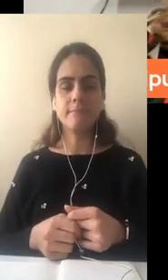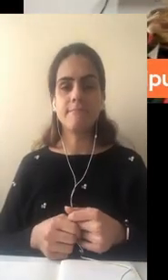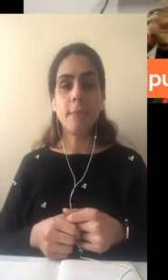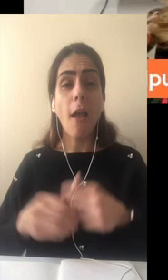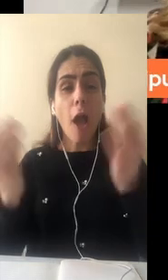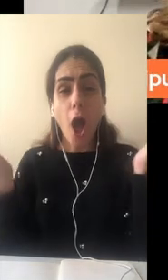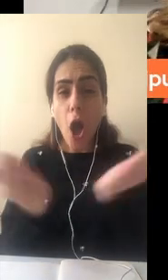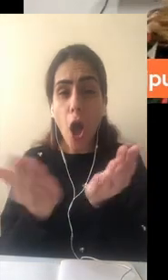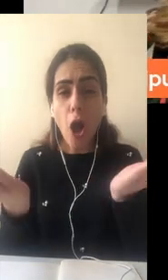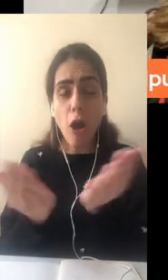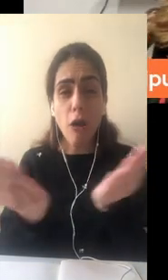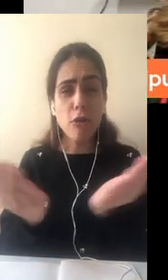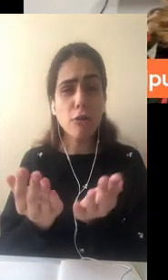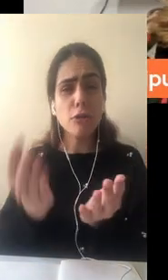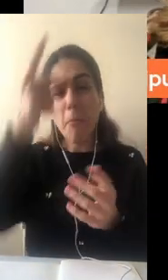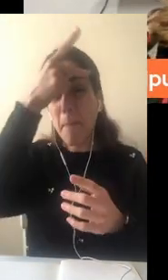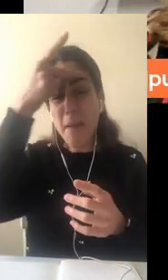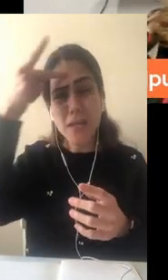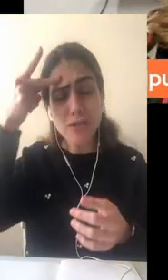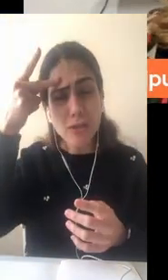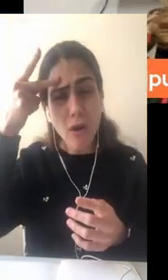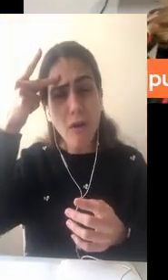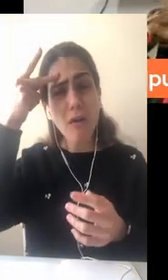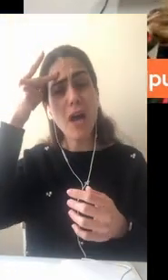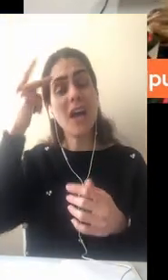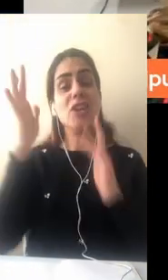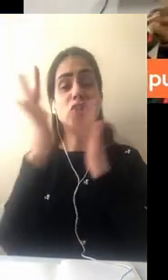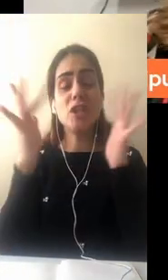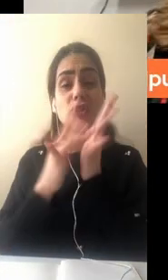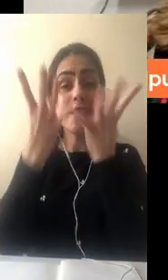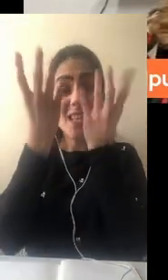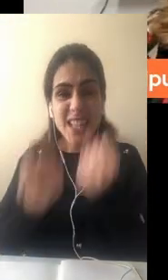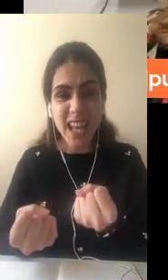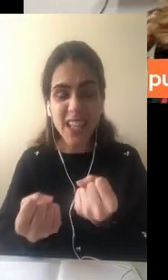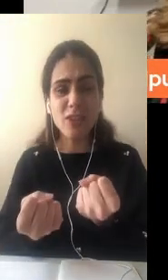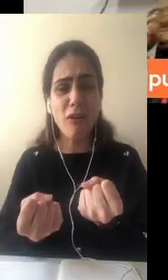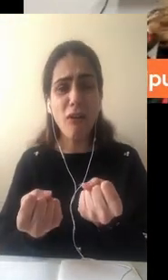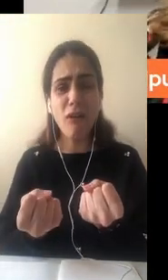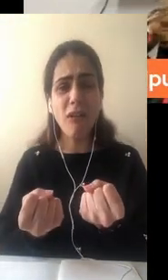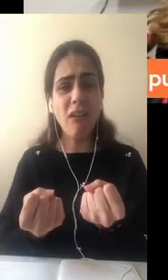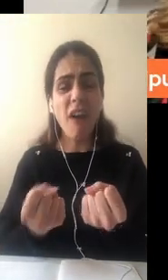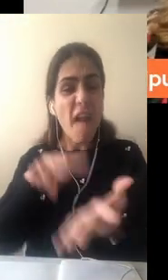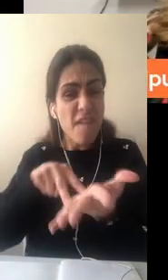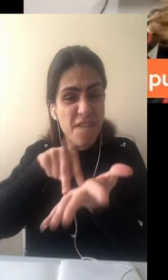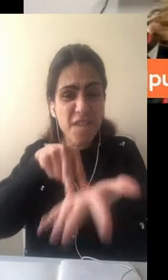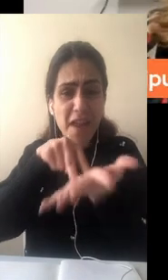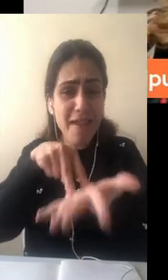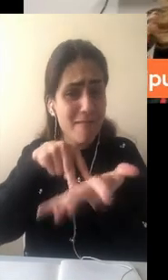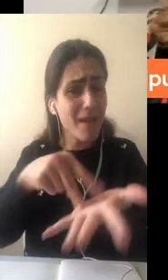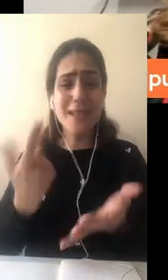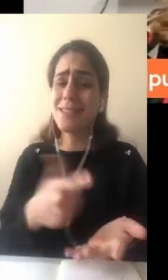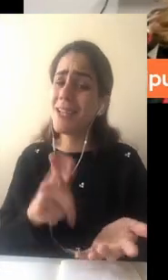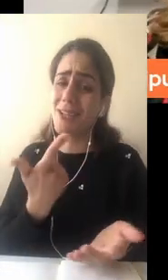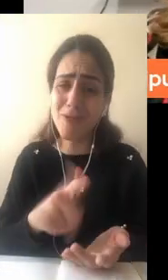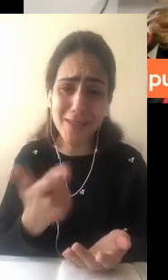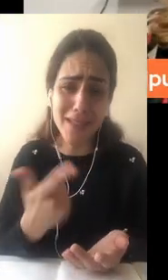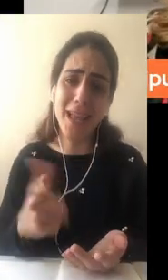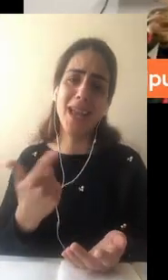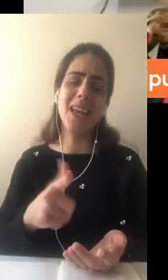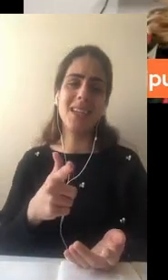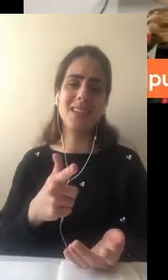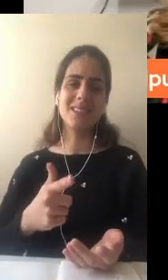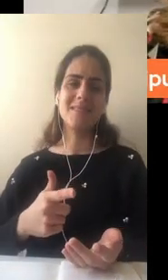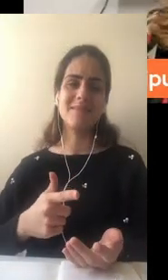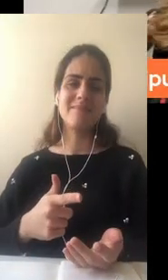mentalidade frouxa, uma convicção frouxa, e isso é visível na forma como